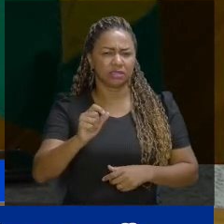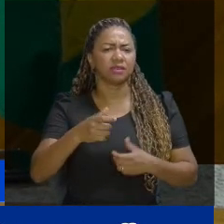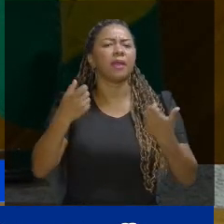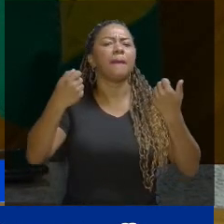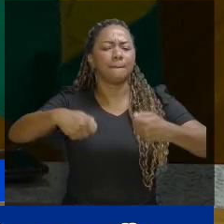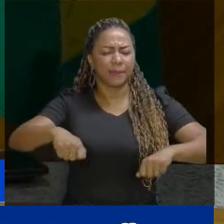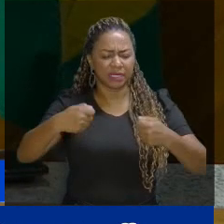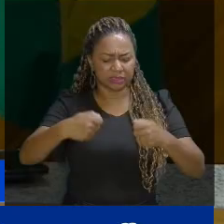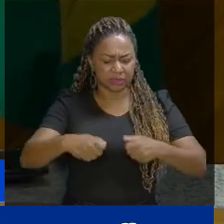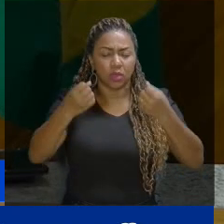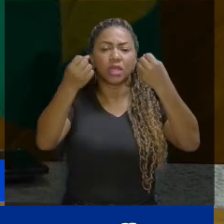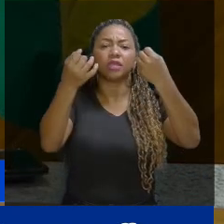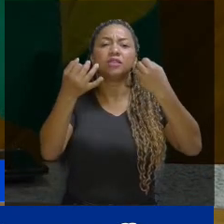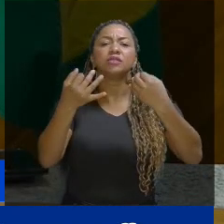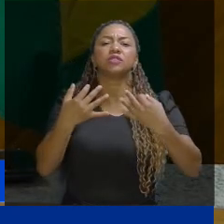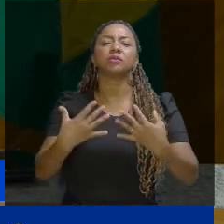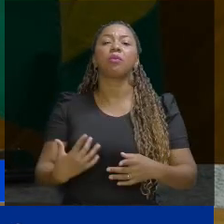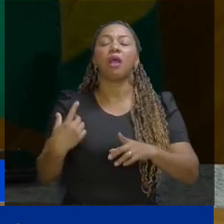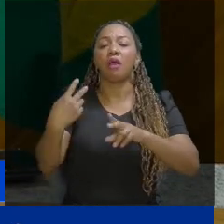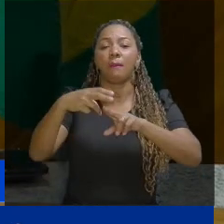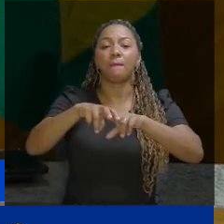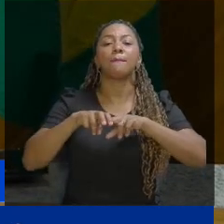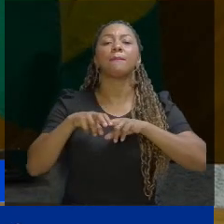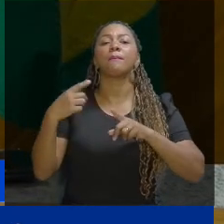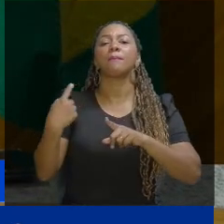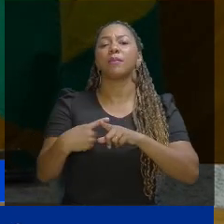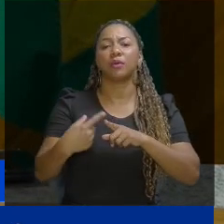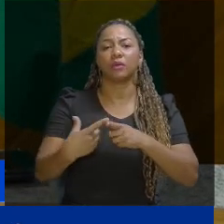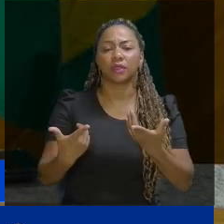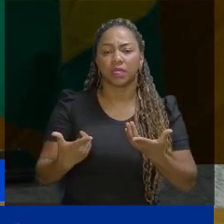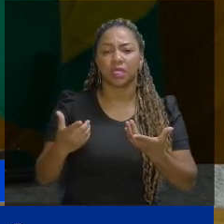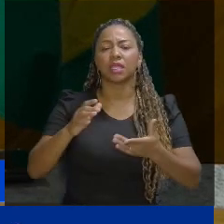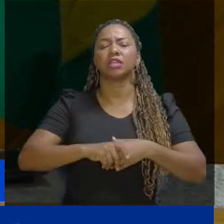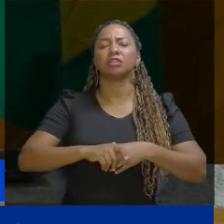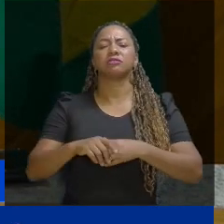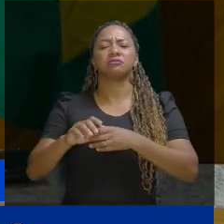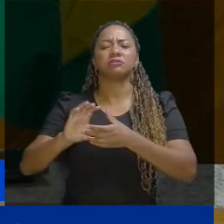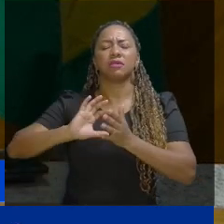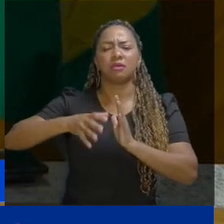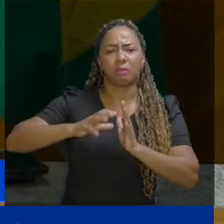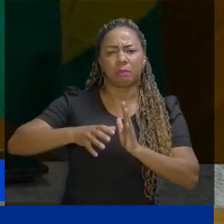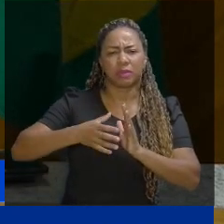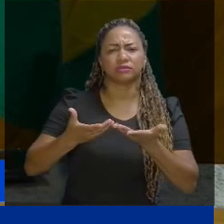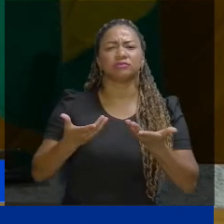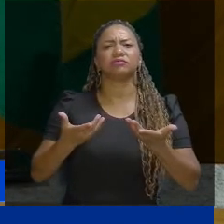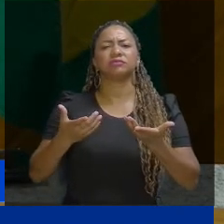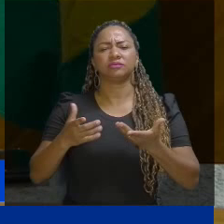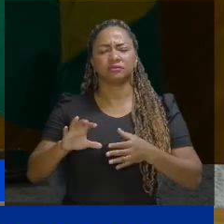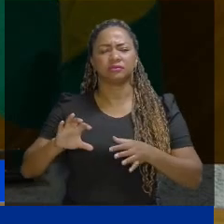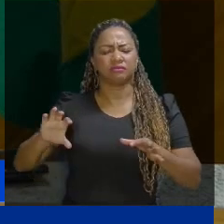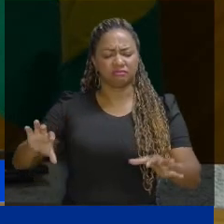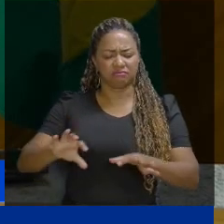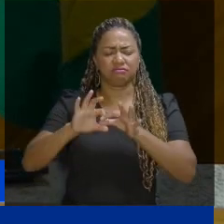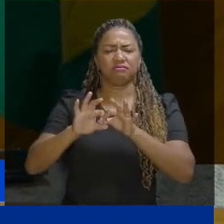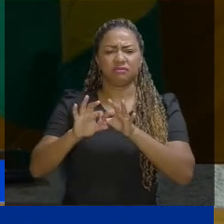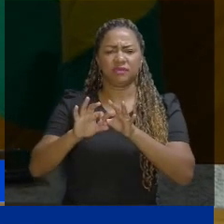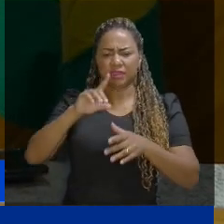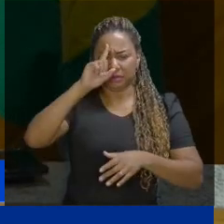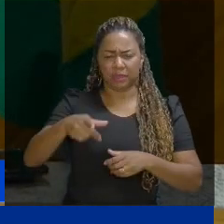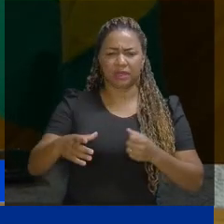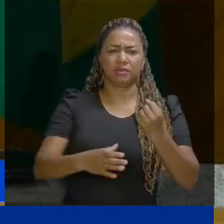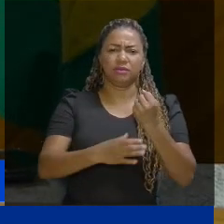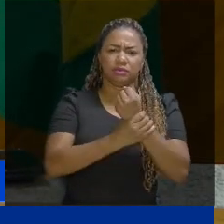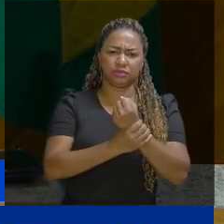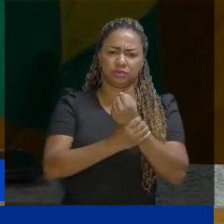que é preciso se justificar a razão pela qual uma coligação, que é terceiro interessado, dentro de um mandado de segurança em